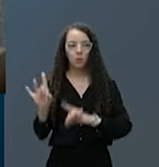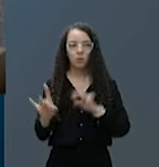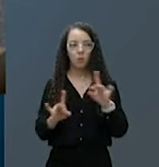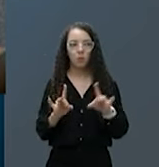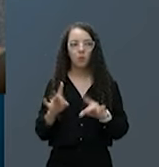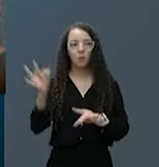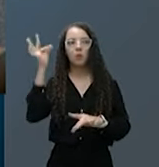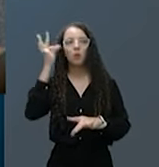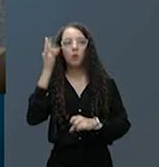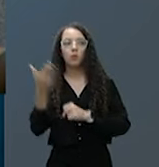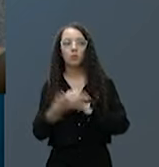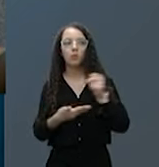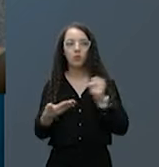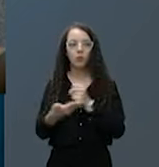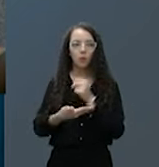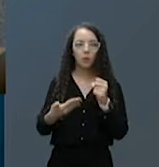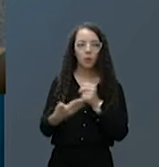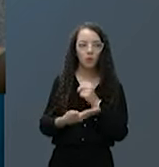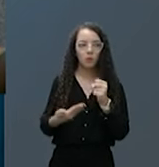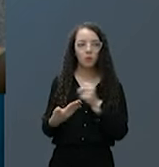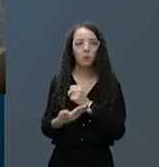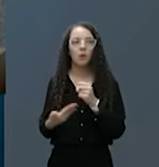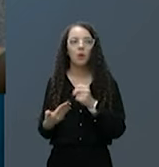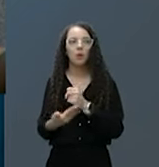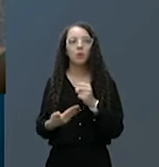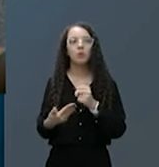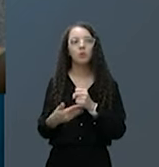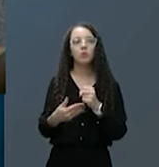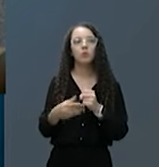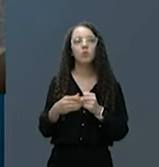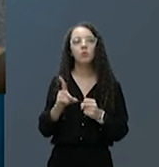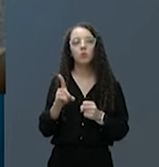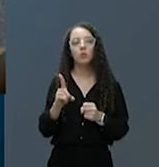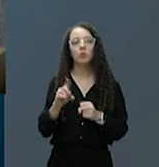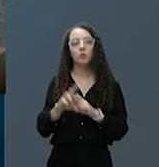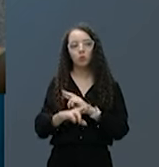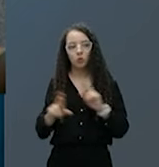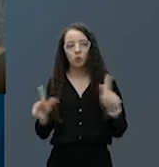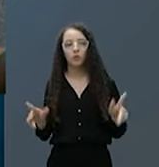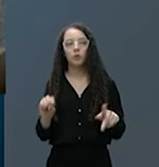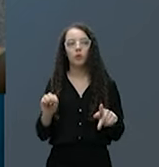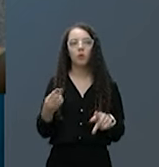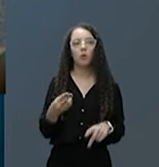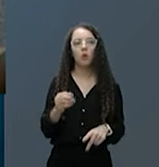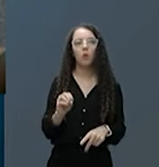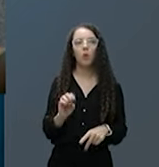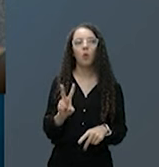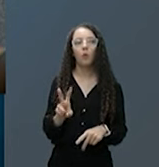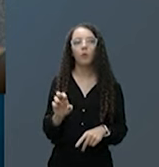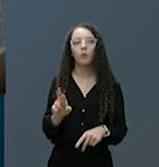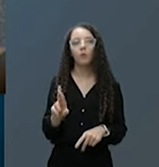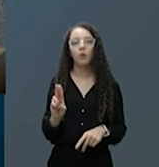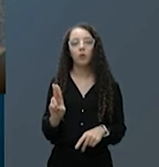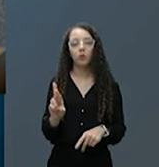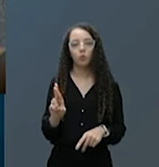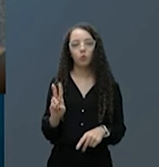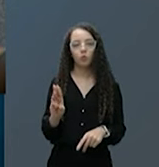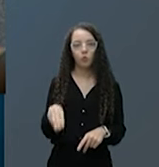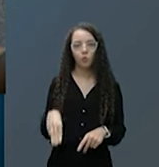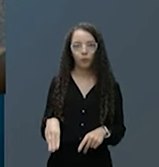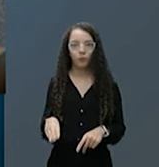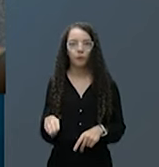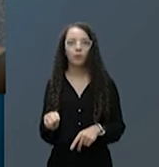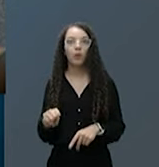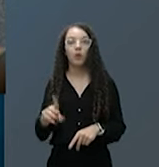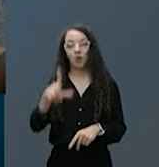a utilização das técnicas de distinguish ou overruling, ela não deve ser aplicada, porque aqui a parte está exercendo o seu